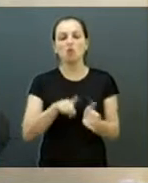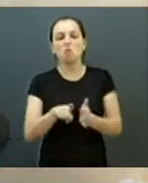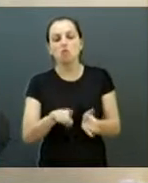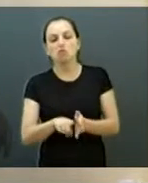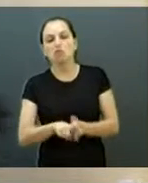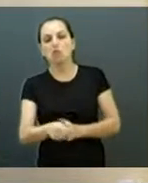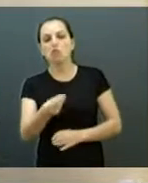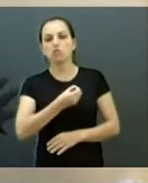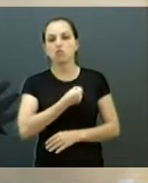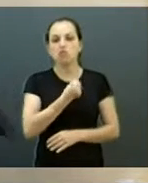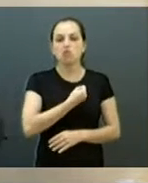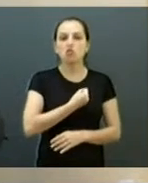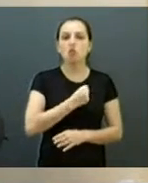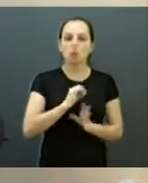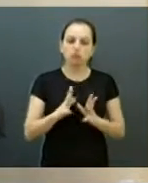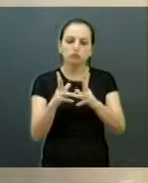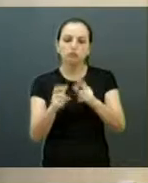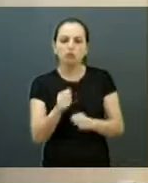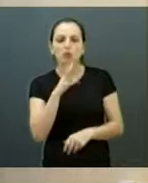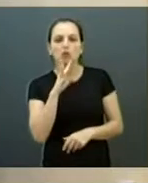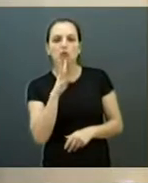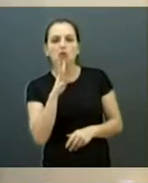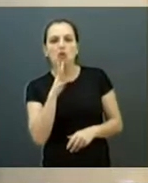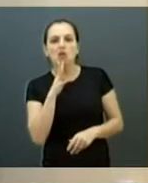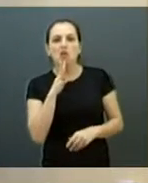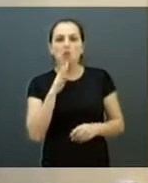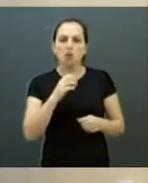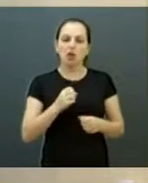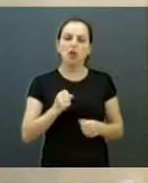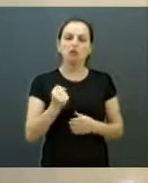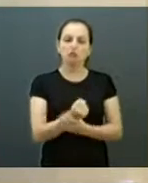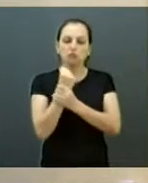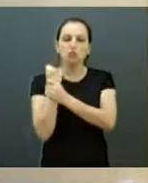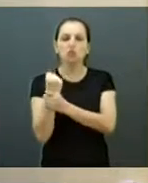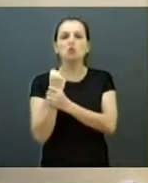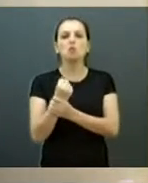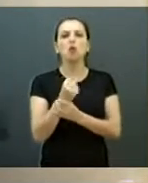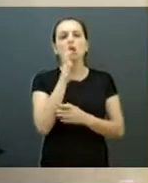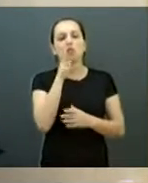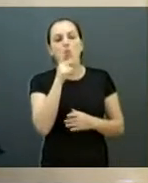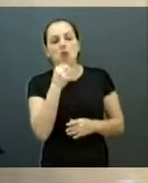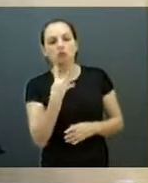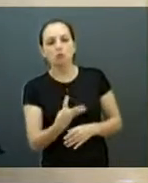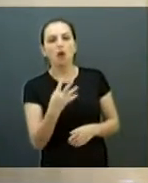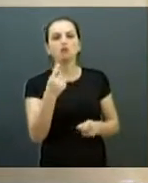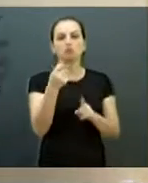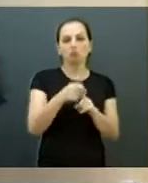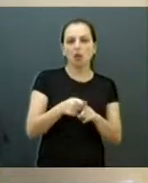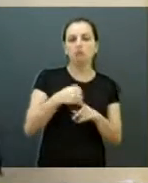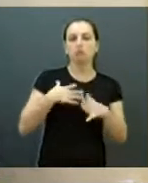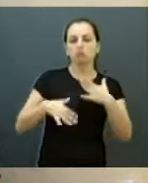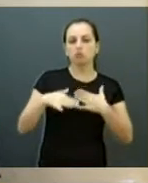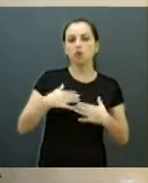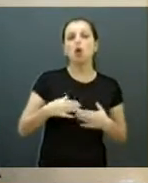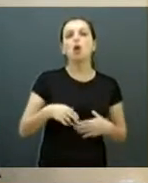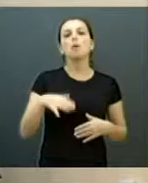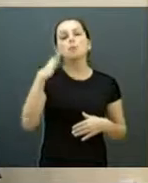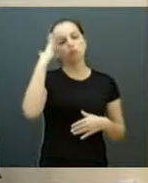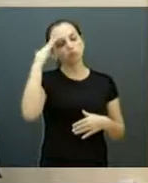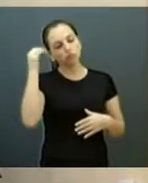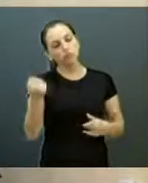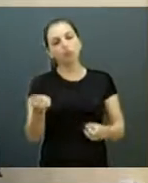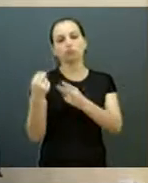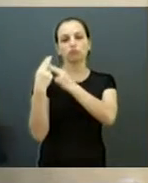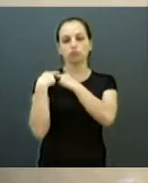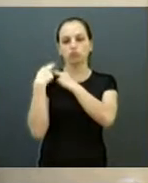números quando teve todo o conhecimento me senti seguro se demorasse quatro meses vou esperar quatro meses porque sei da minha responsabilidade